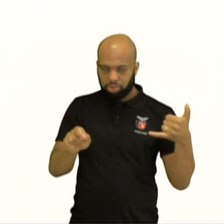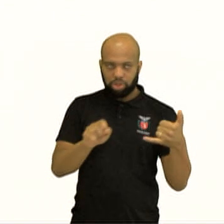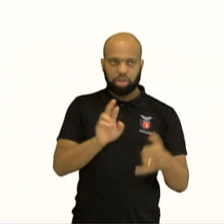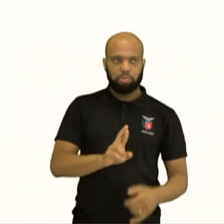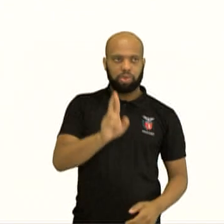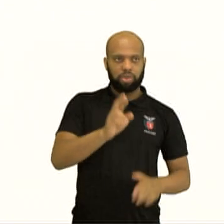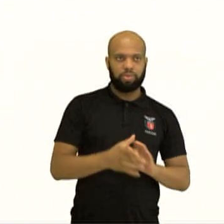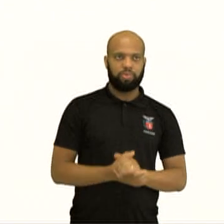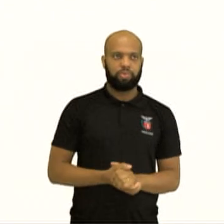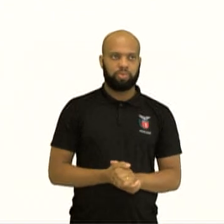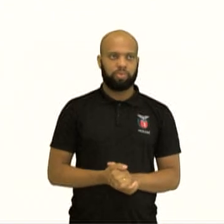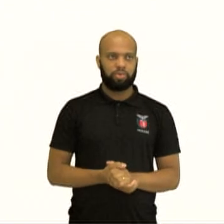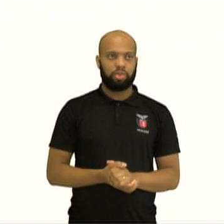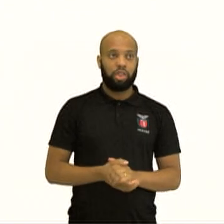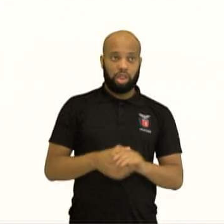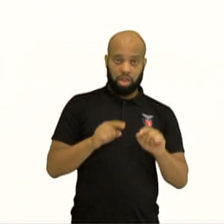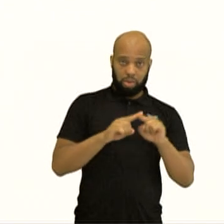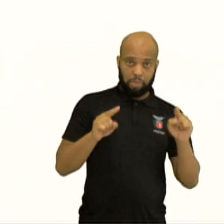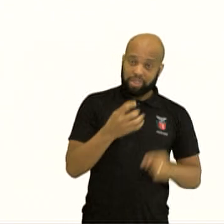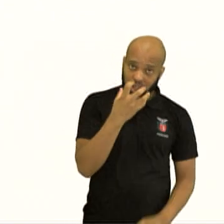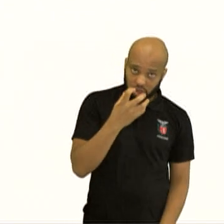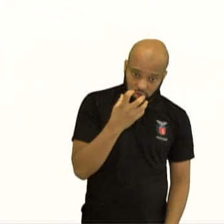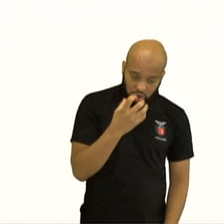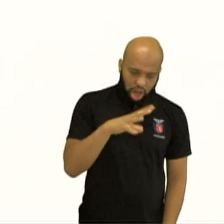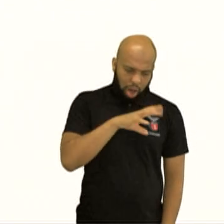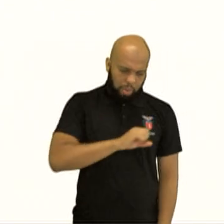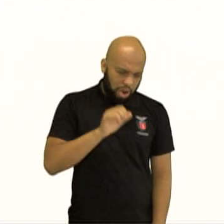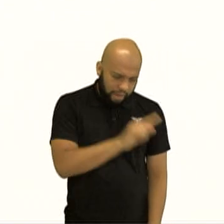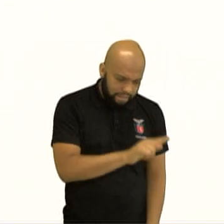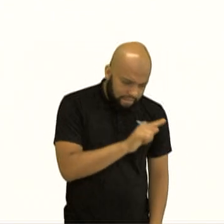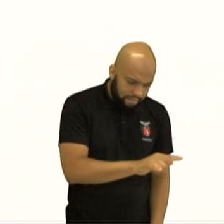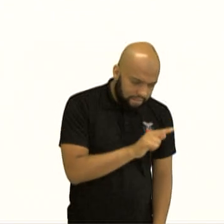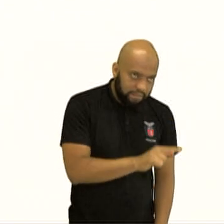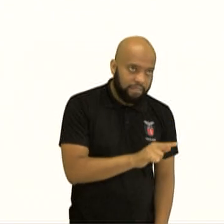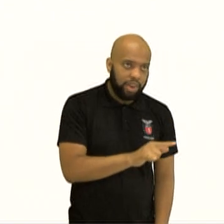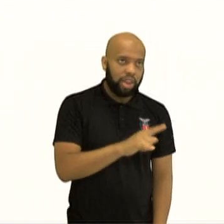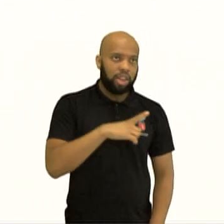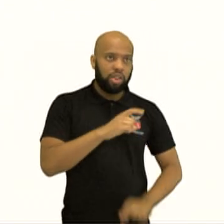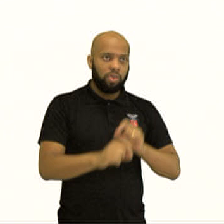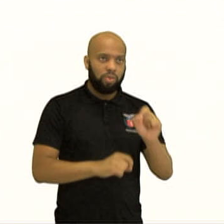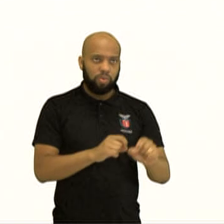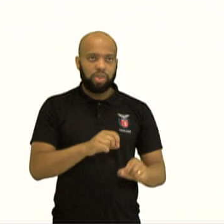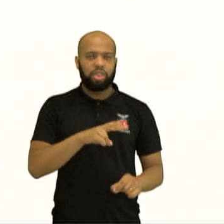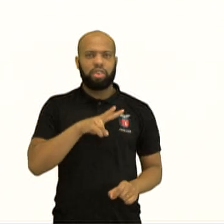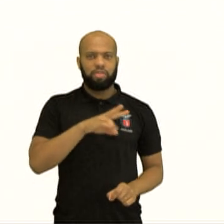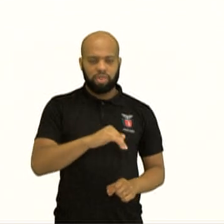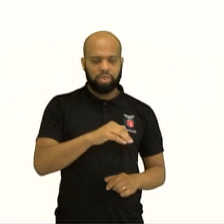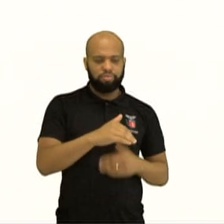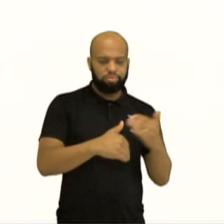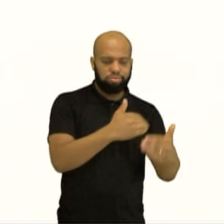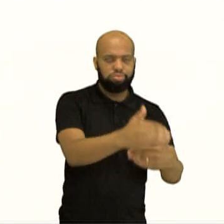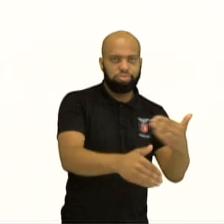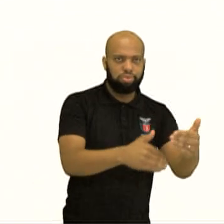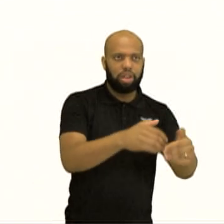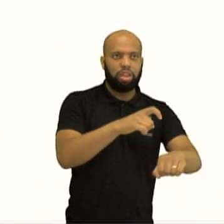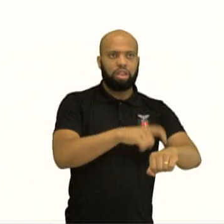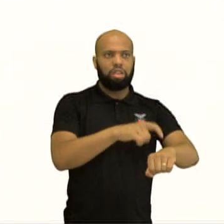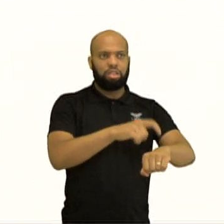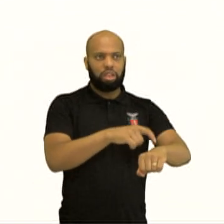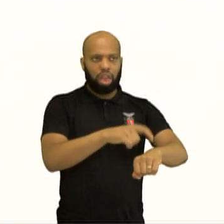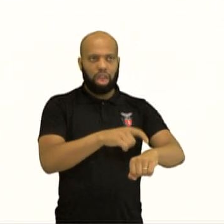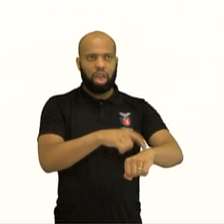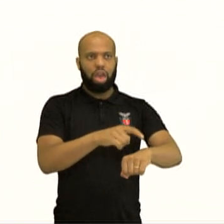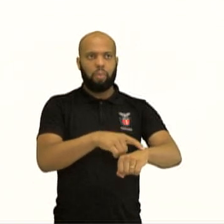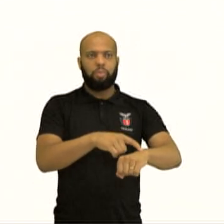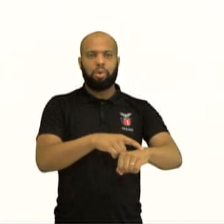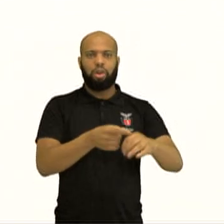Mais cães, mesmo os mais amados, avançam no tempo com passos mais largos. Olha bem o que eu destaquei,